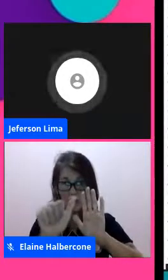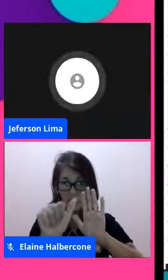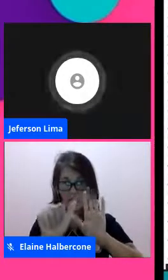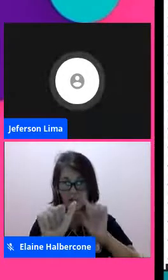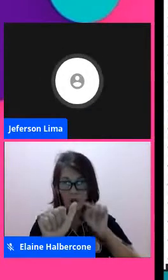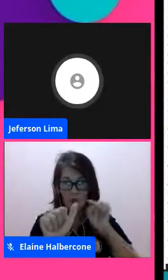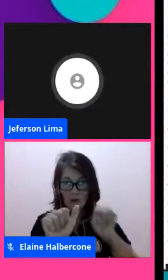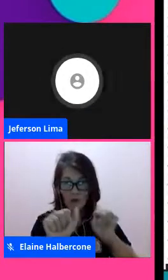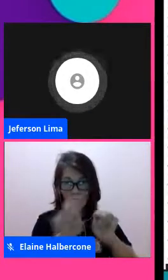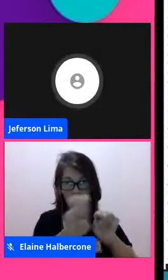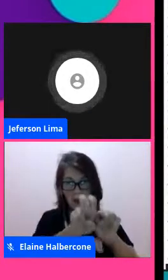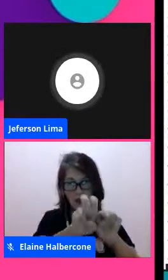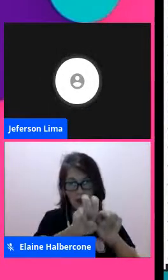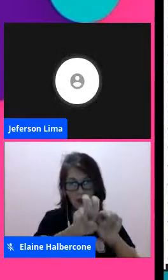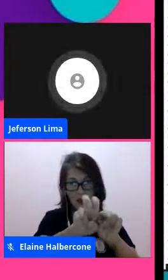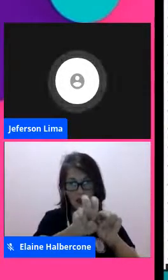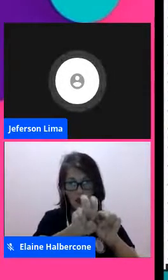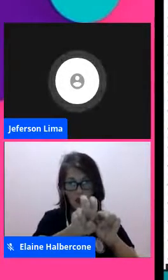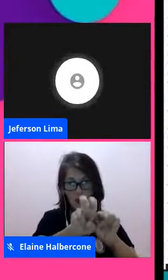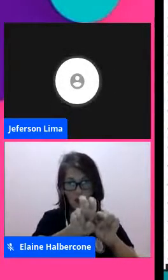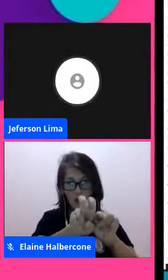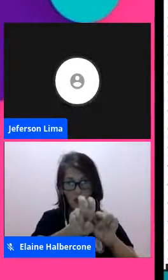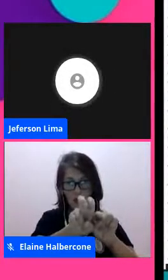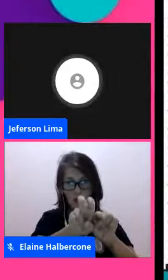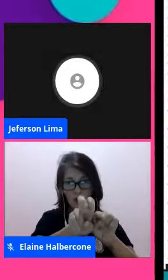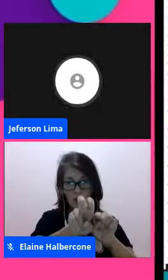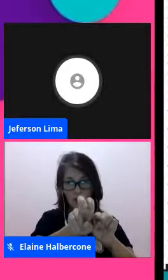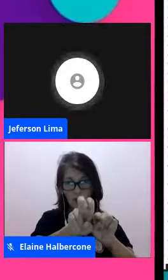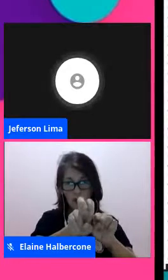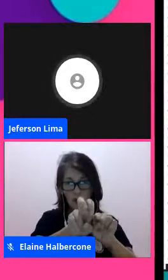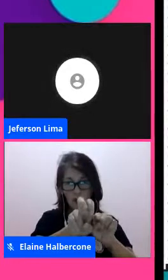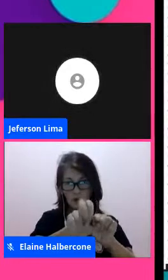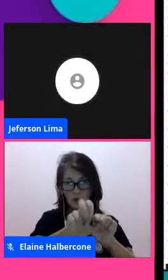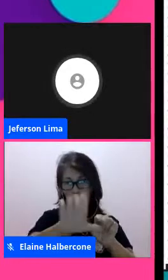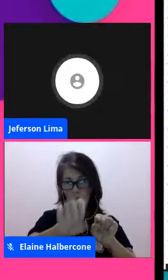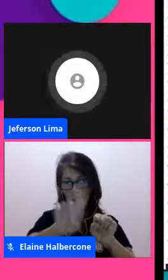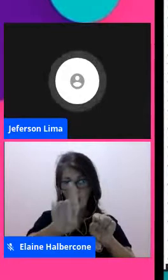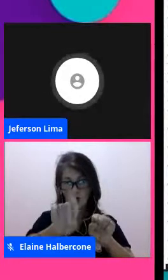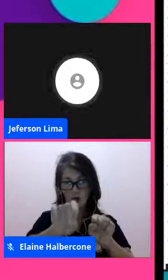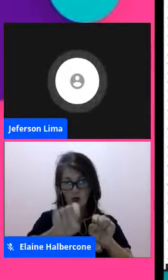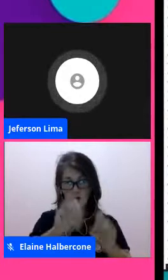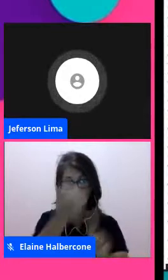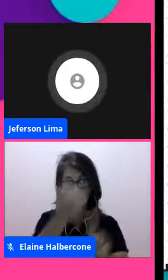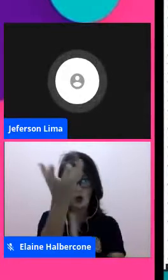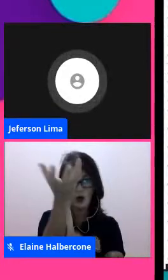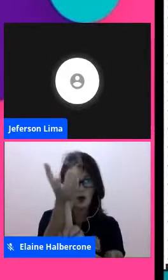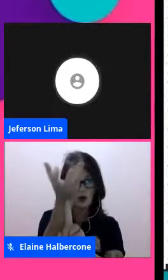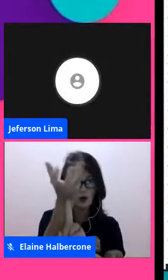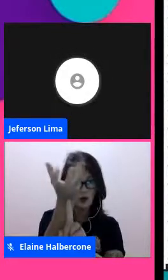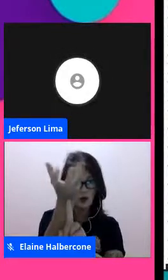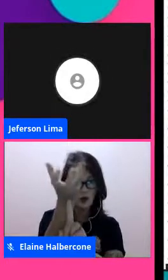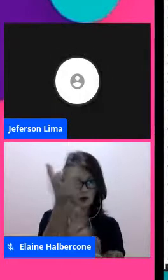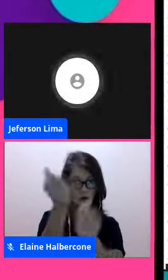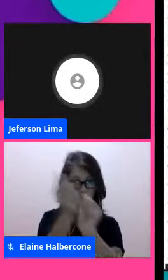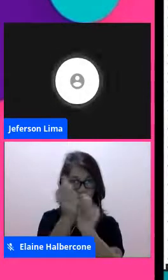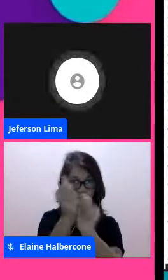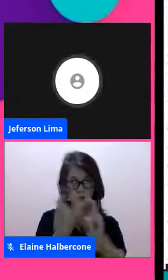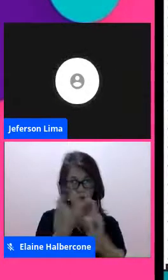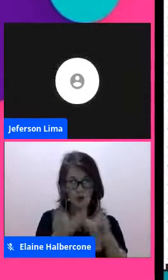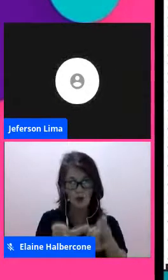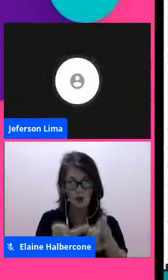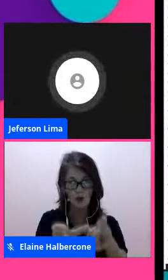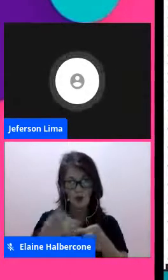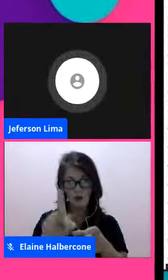Você está utilizando o pino 5, né? Não é o LED built-in, porque isso aqui quer dizer o LED integrado da placa. Então, se eu não me